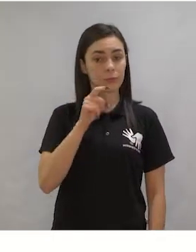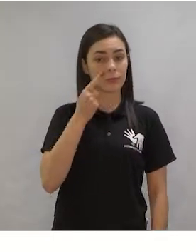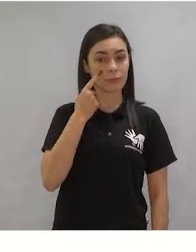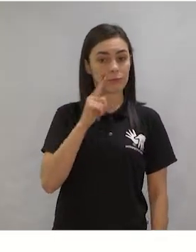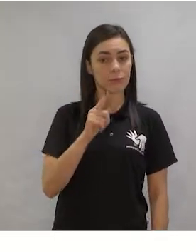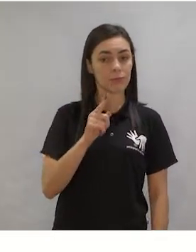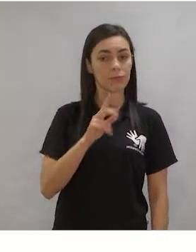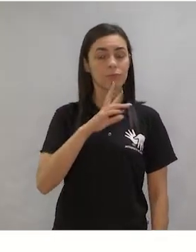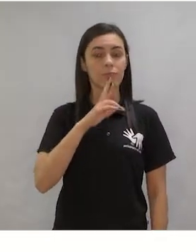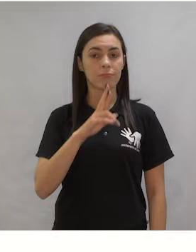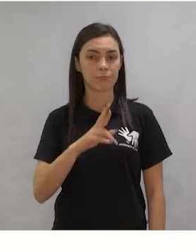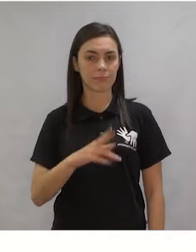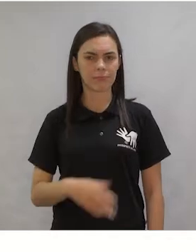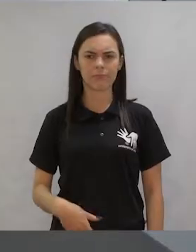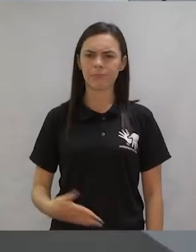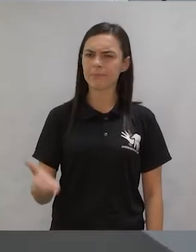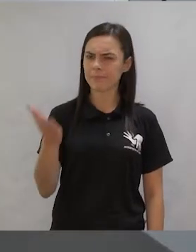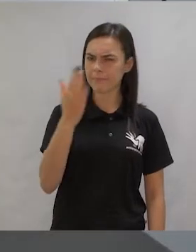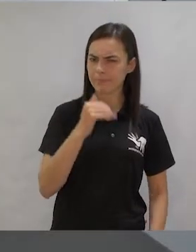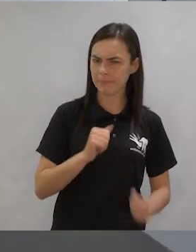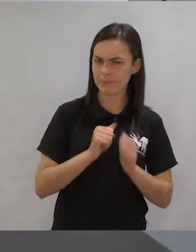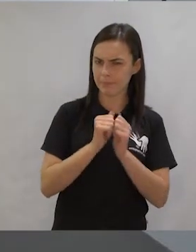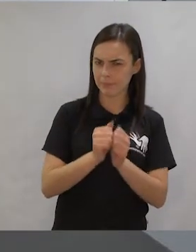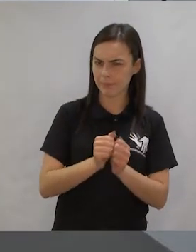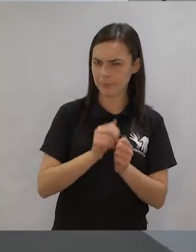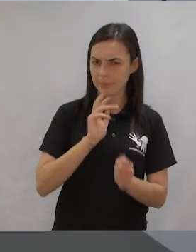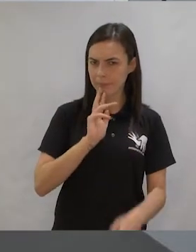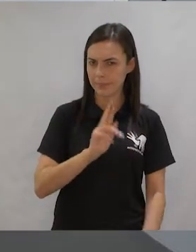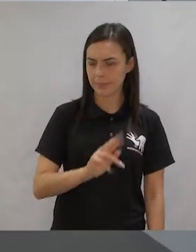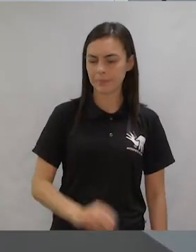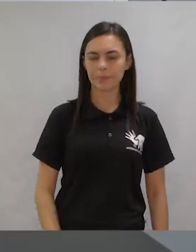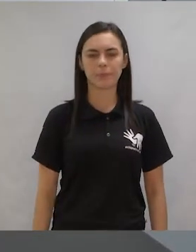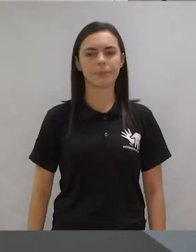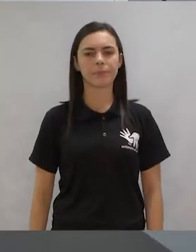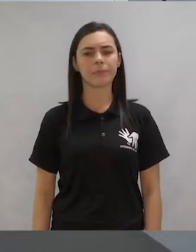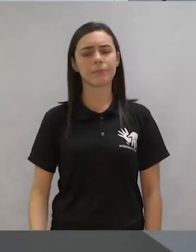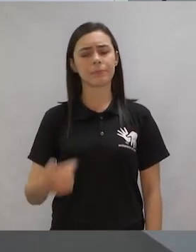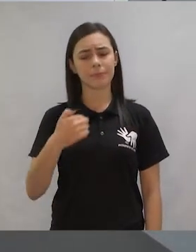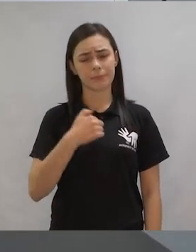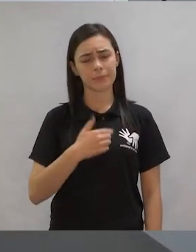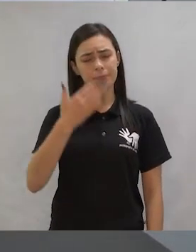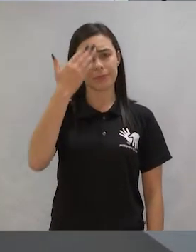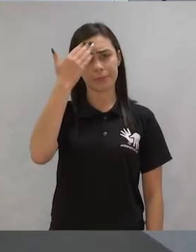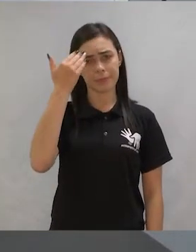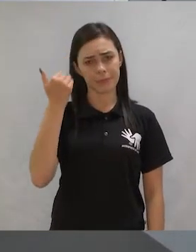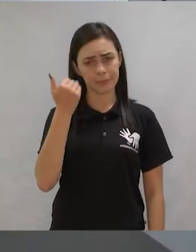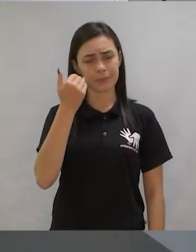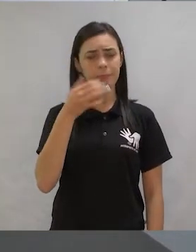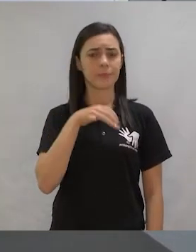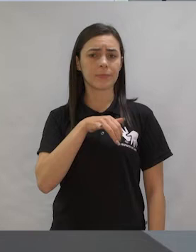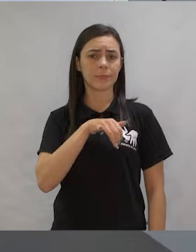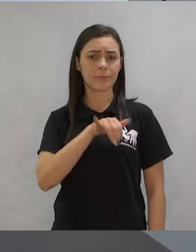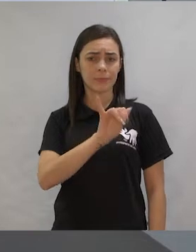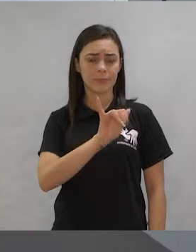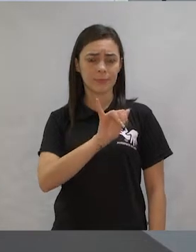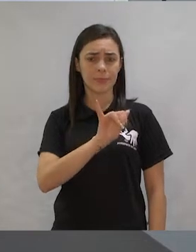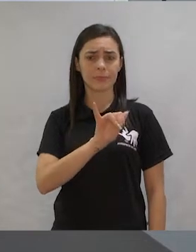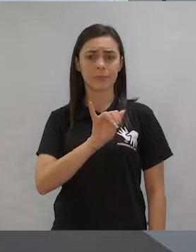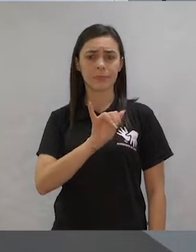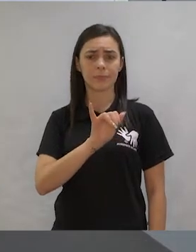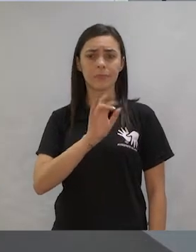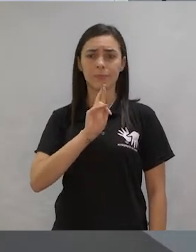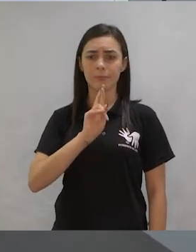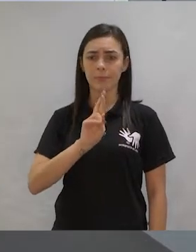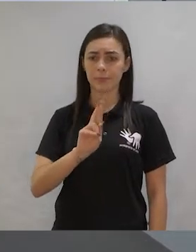x. Então vamos resolver juntos aqui? Eu sei que o y